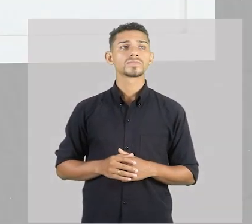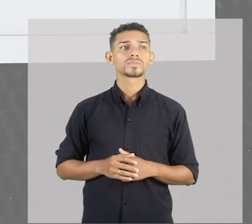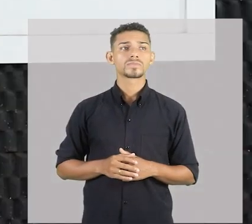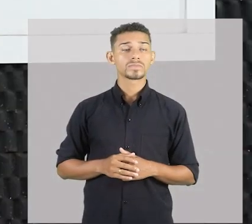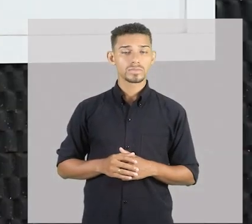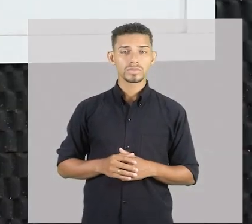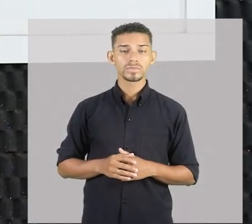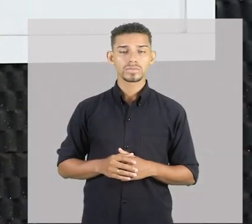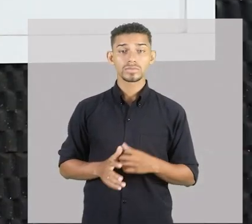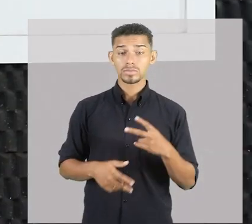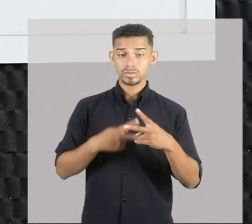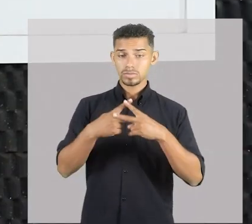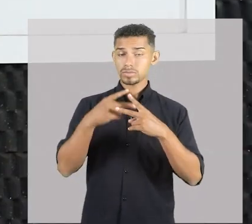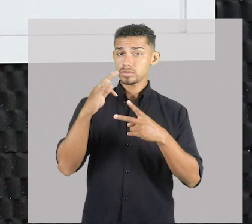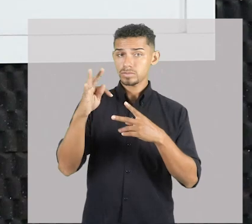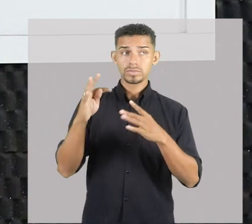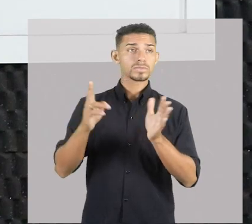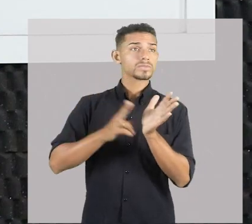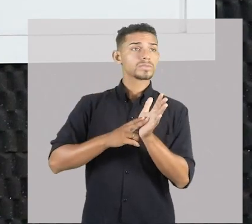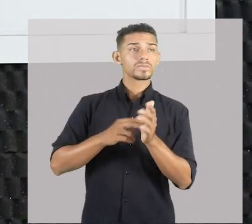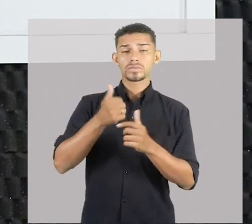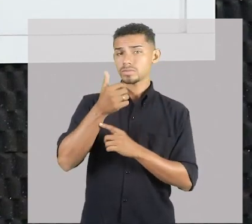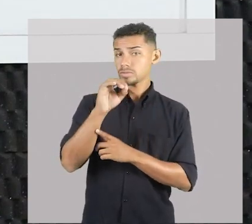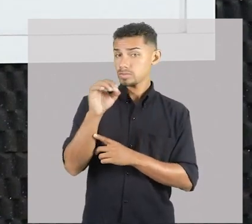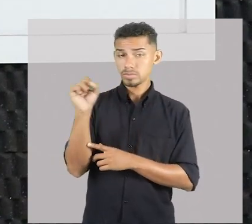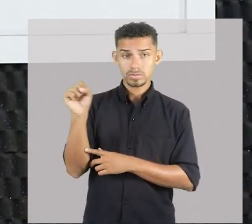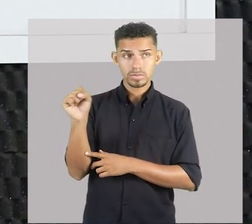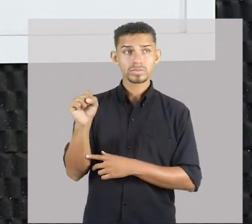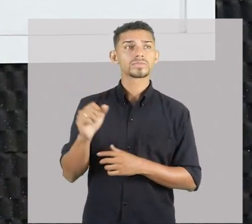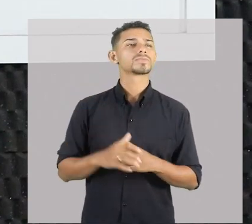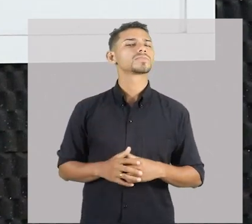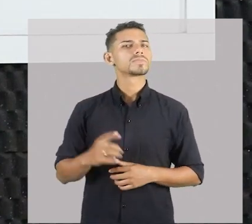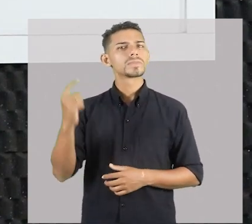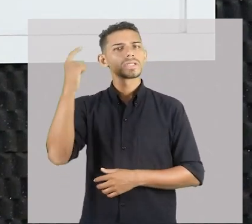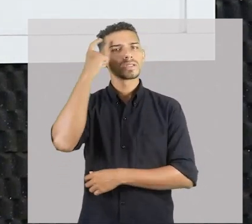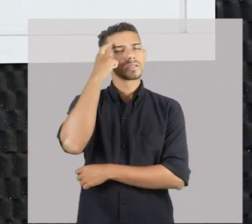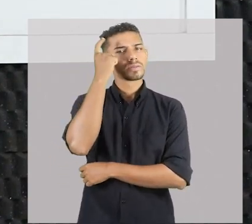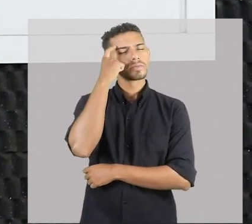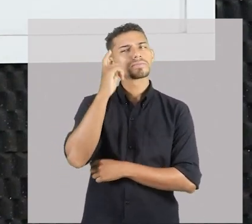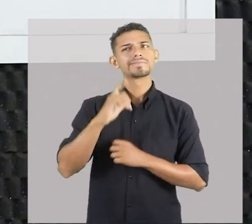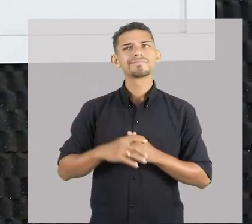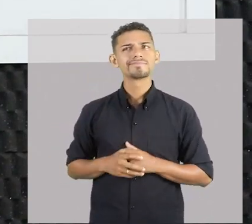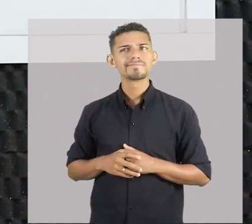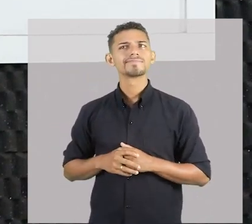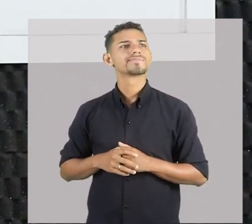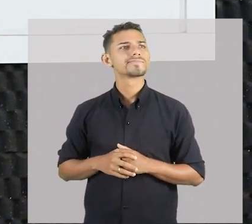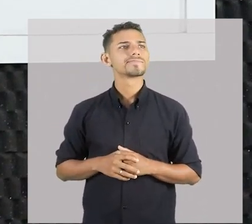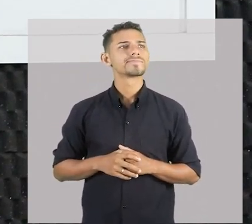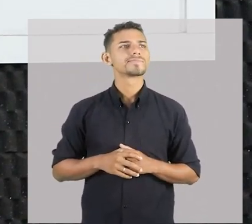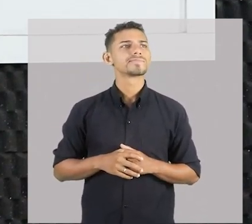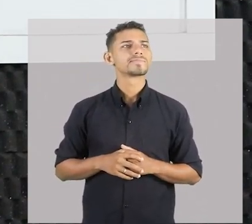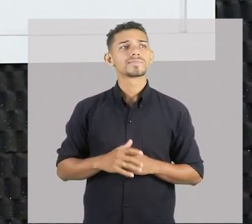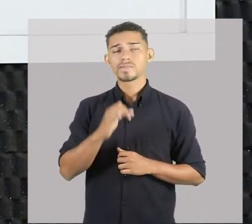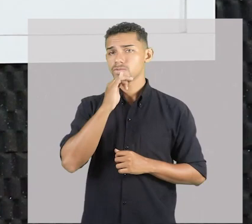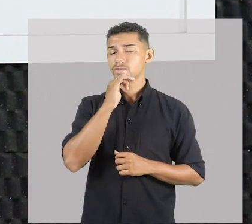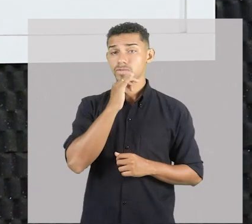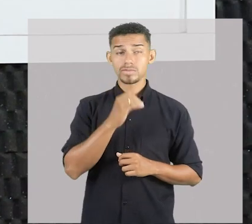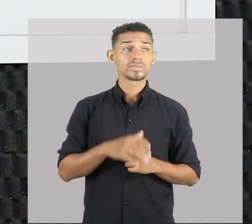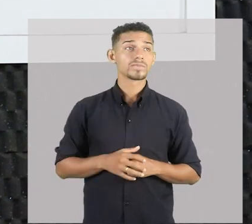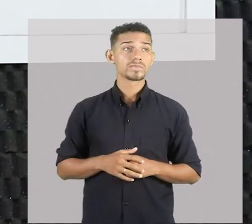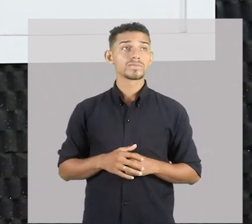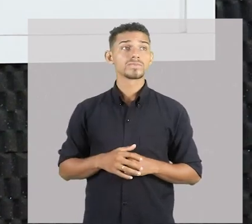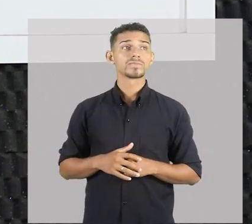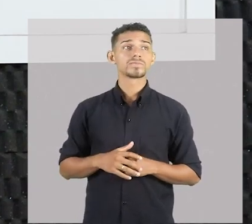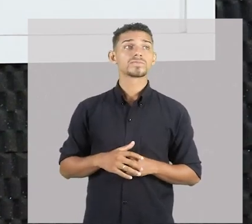tempo de 10 segundos? Sabe o que eu pensei? A fórmula que tem espaço percorrido